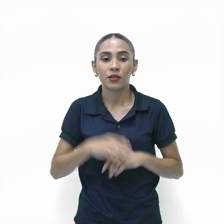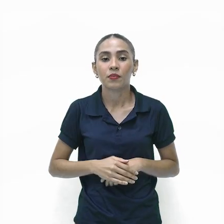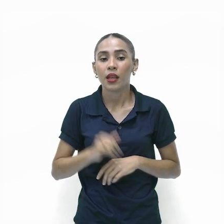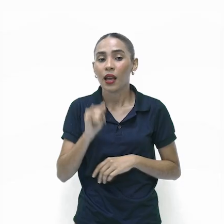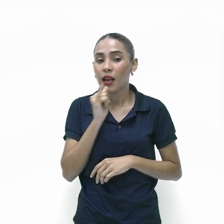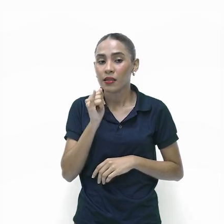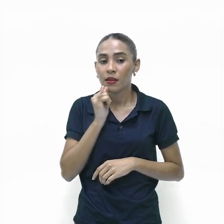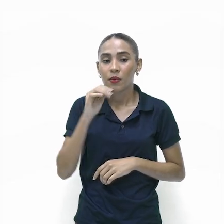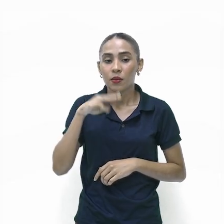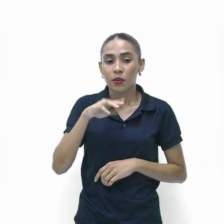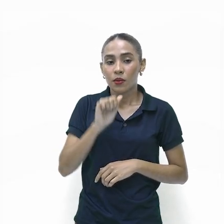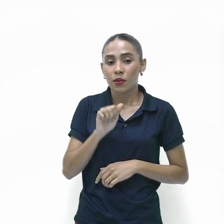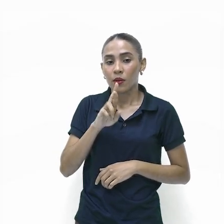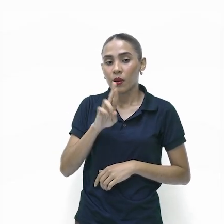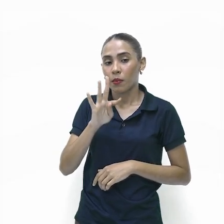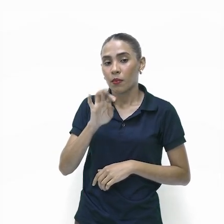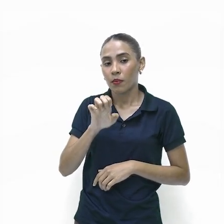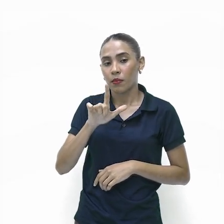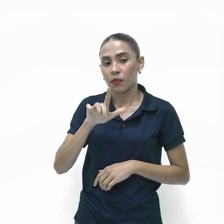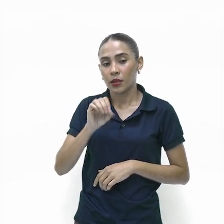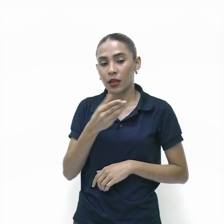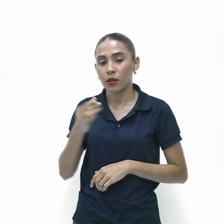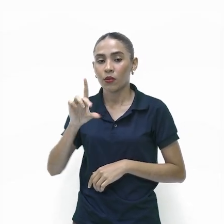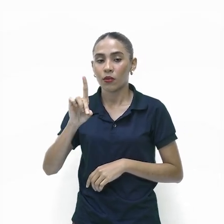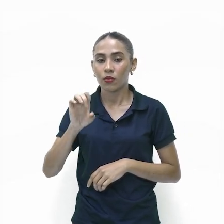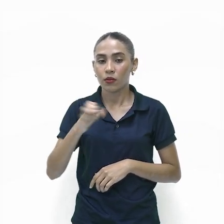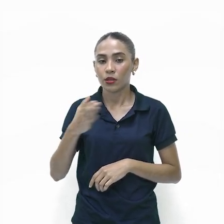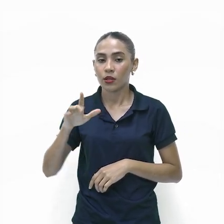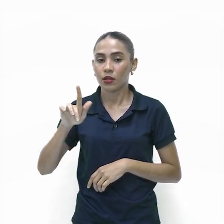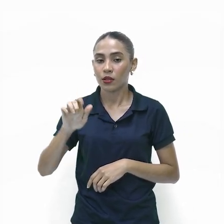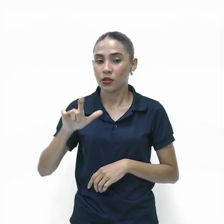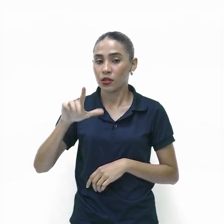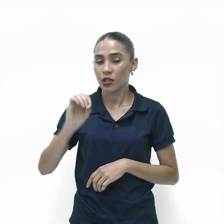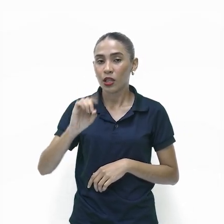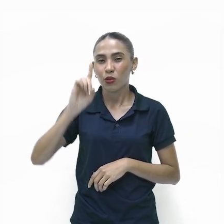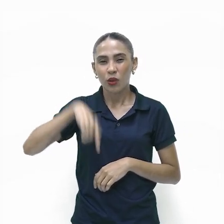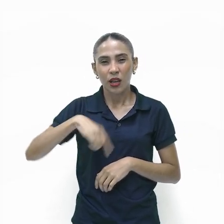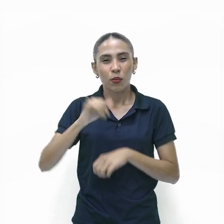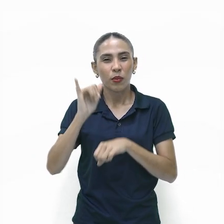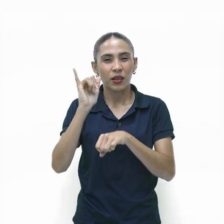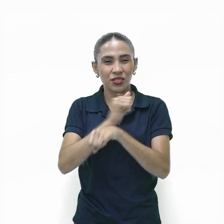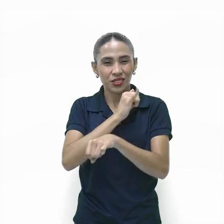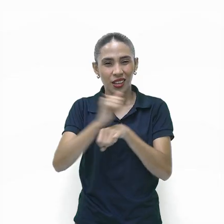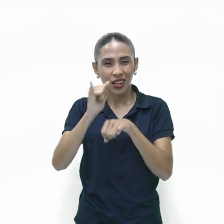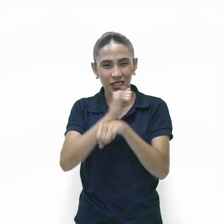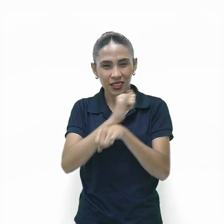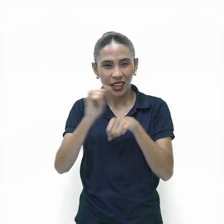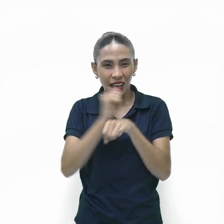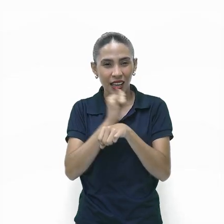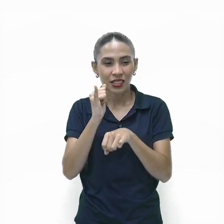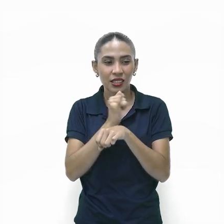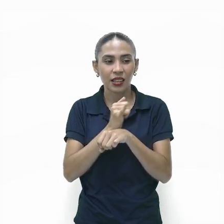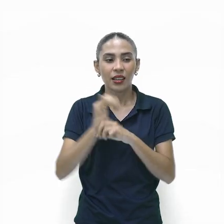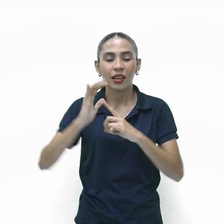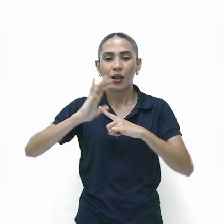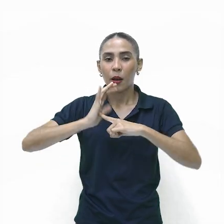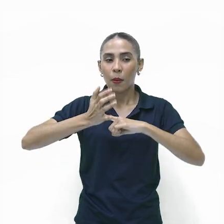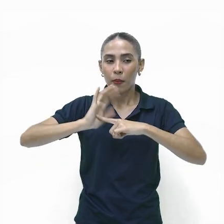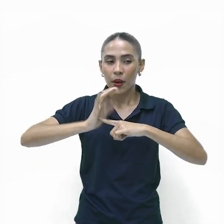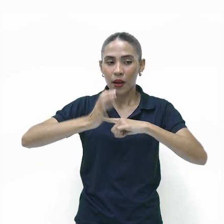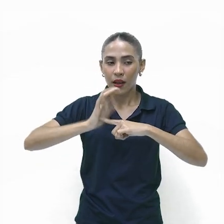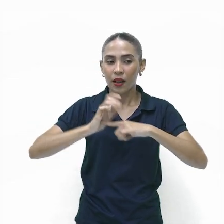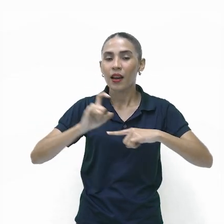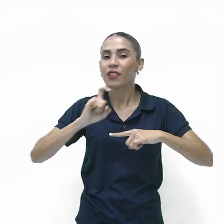o martelo de gelo, por exemplo, ele é uma máquina, né, ele vai ser uma ferramenta que perfura o